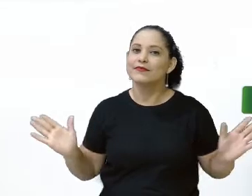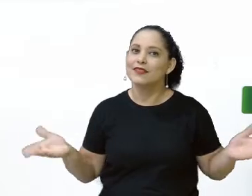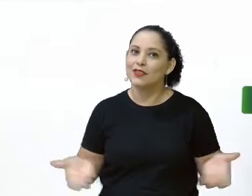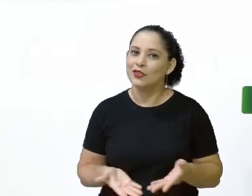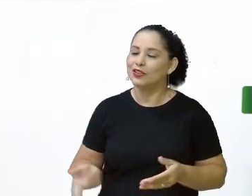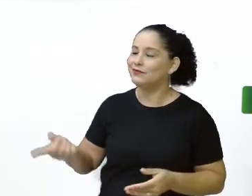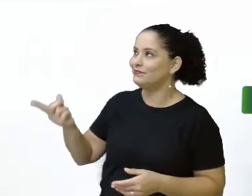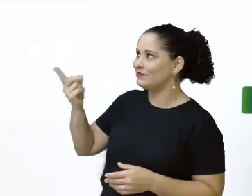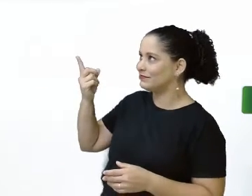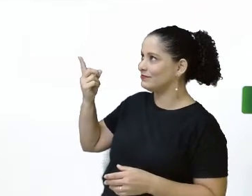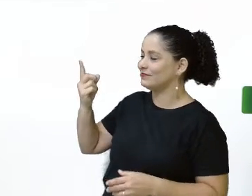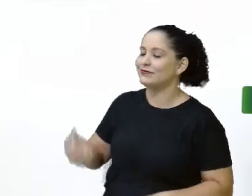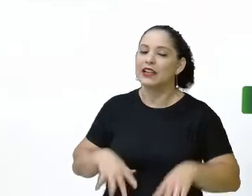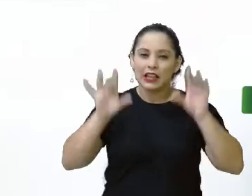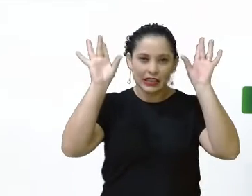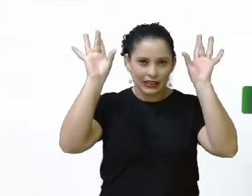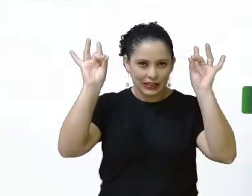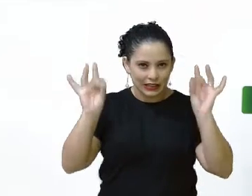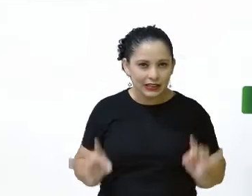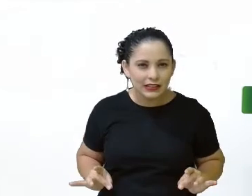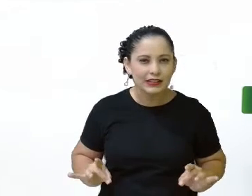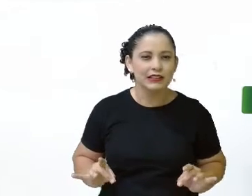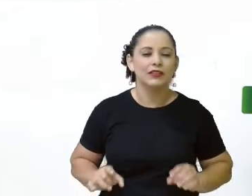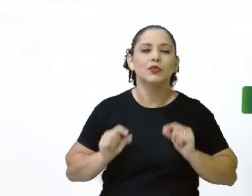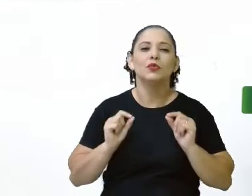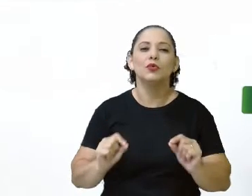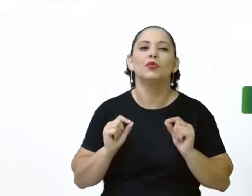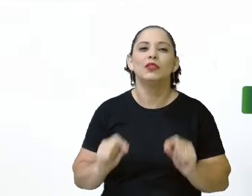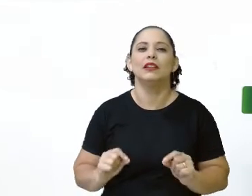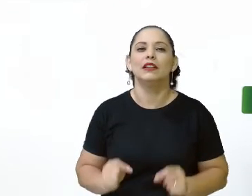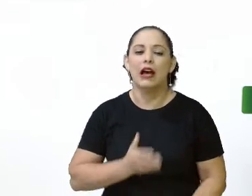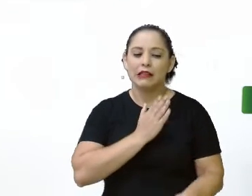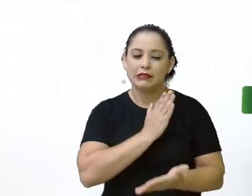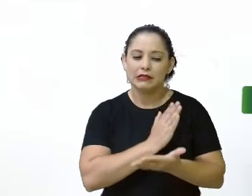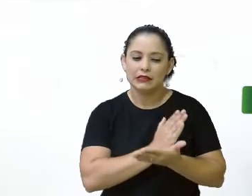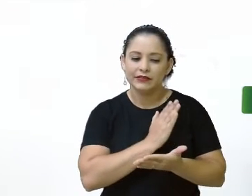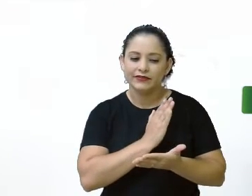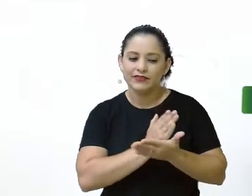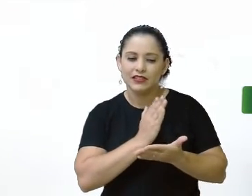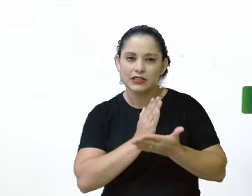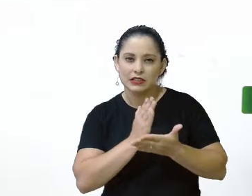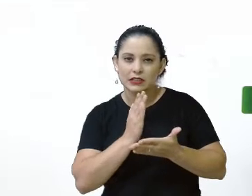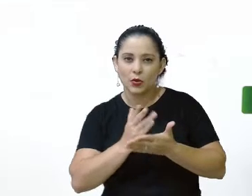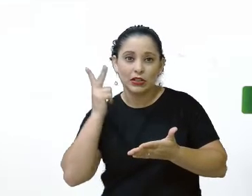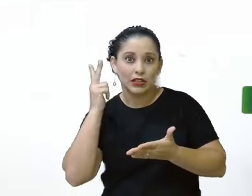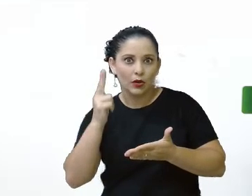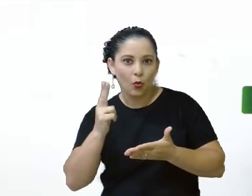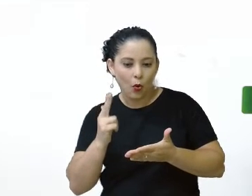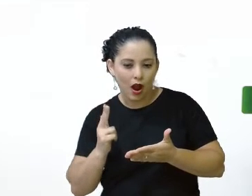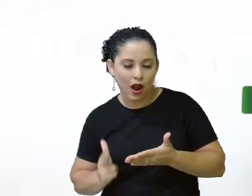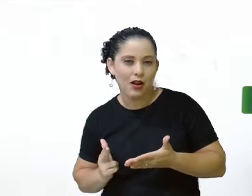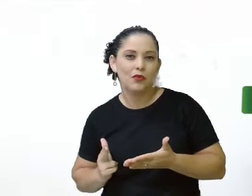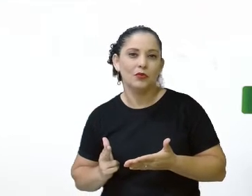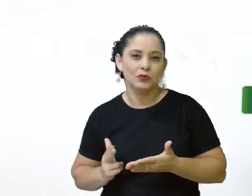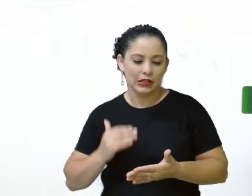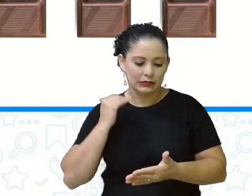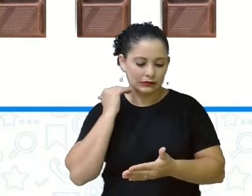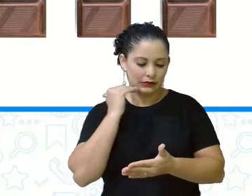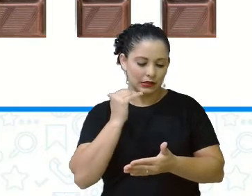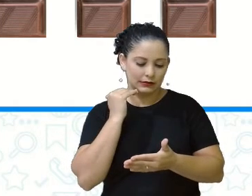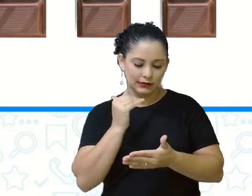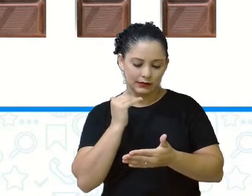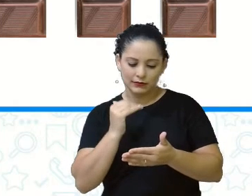Essa divisão precisa ser feita em partes iguais. Isso